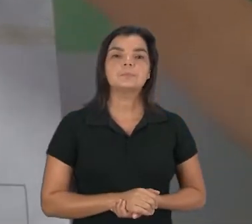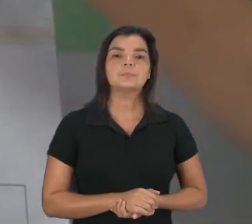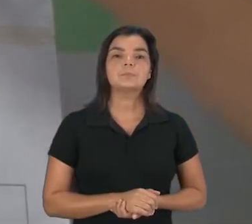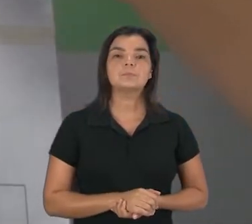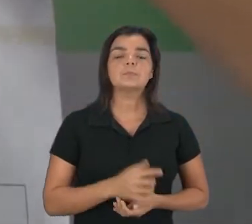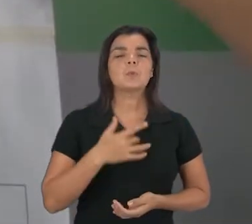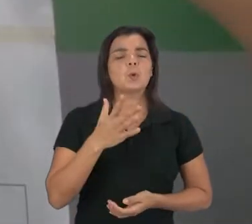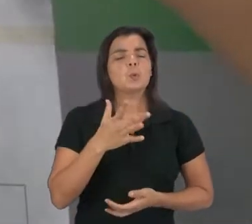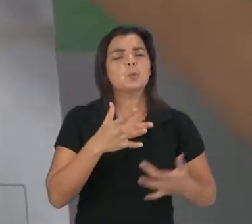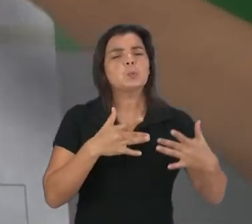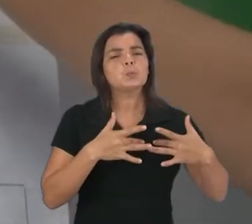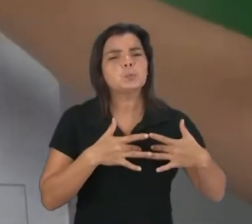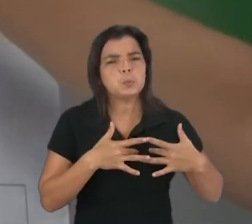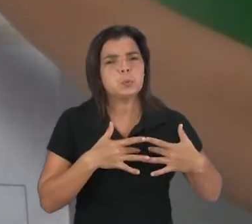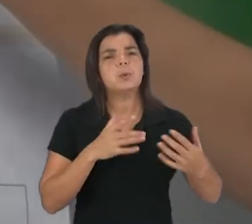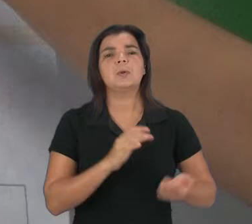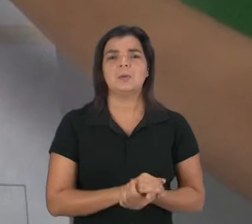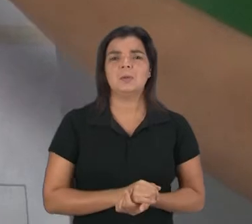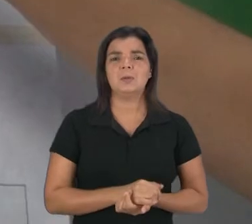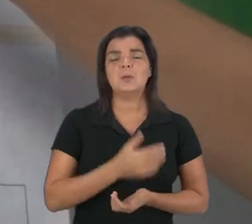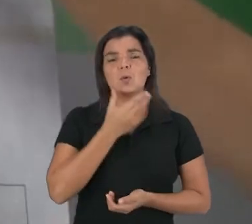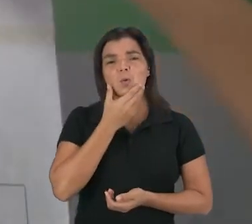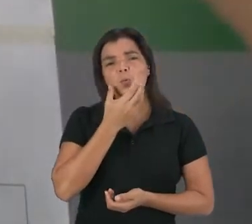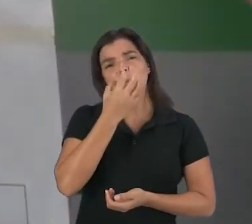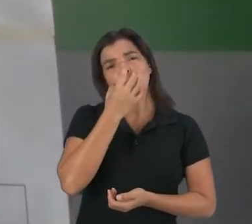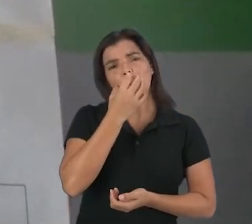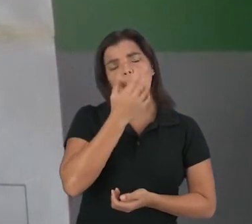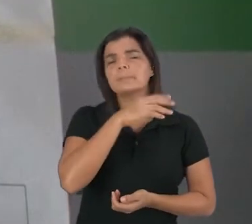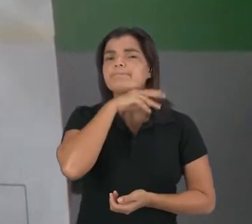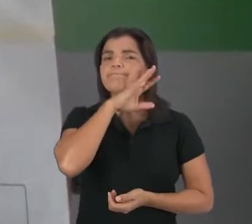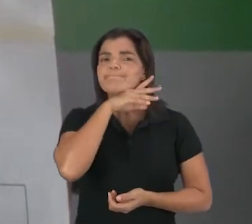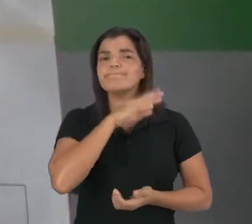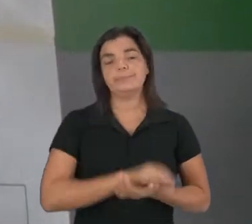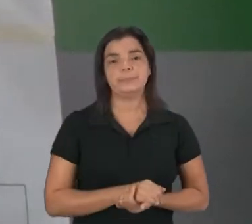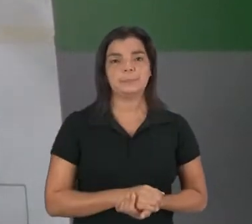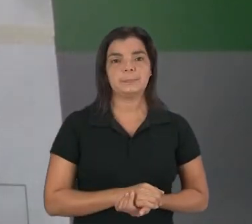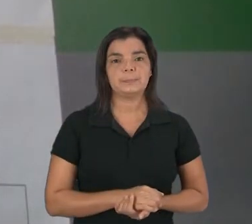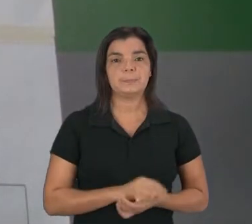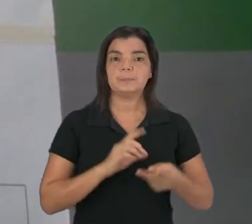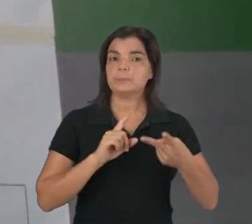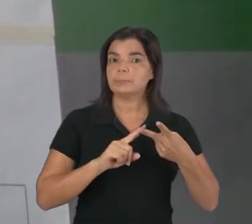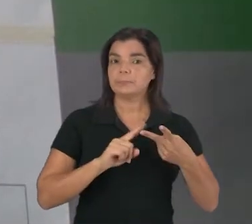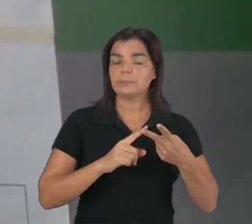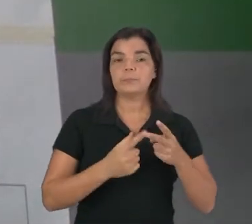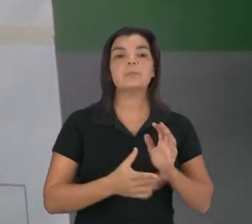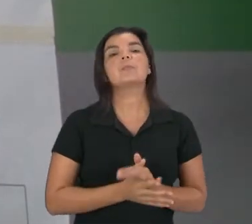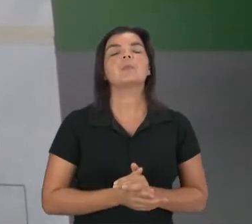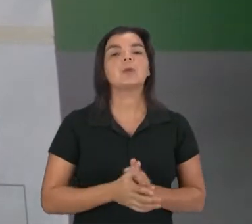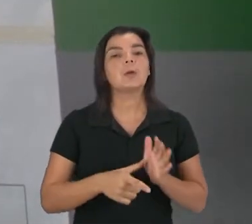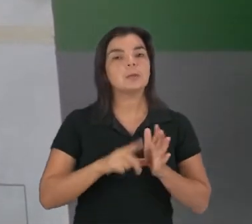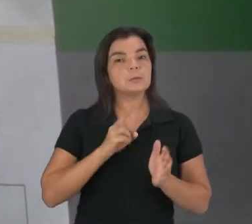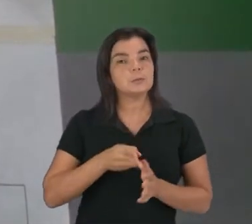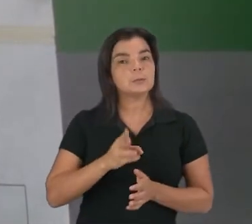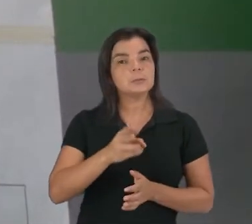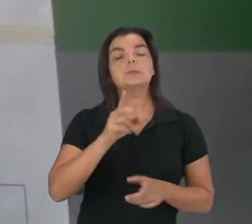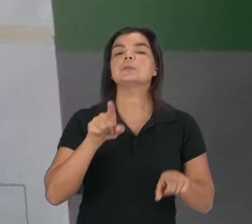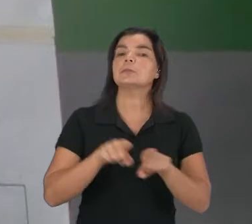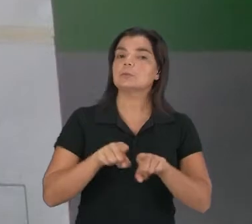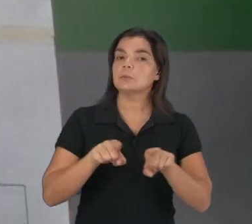Fiquei com dó daquele pequeno animal. Segunda coluna, ande sempre do